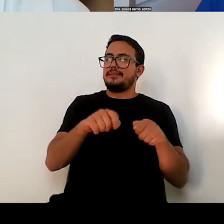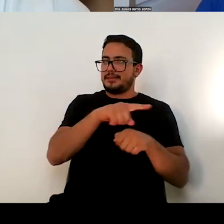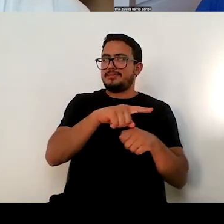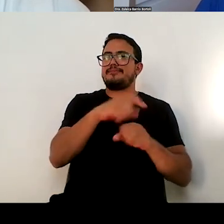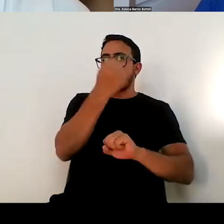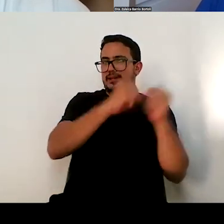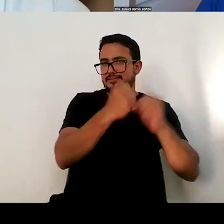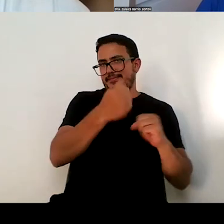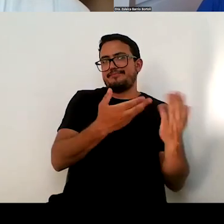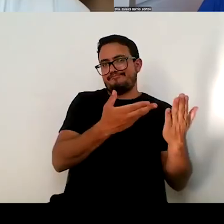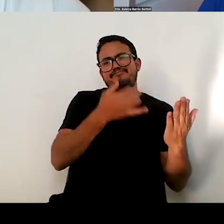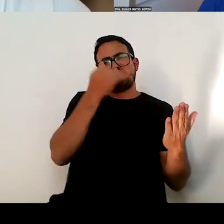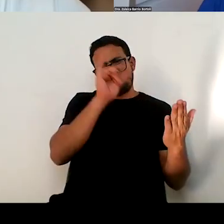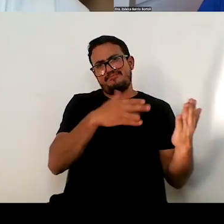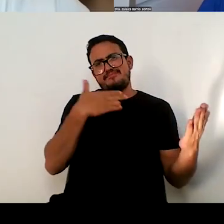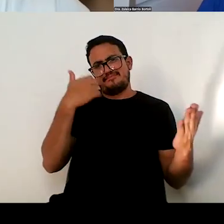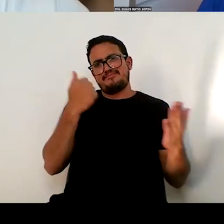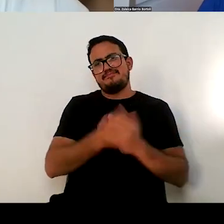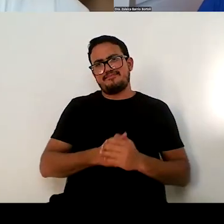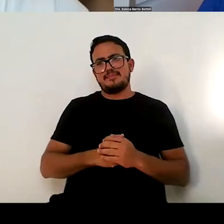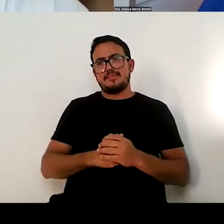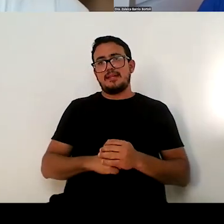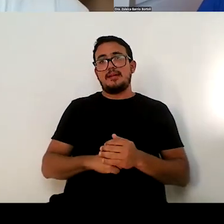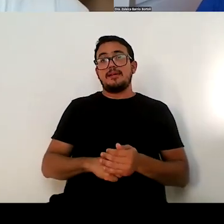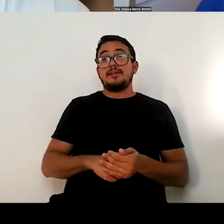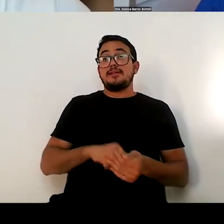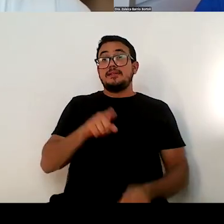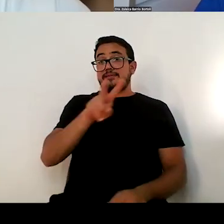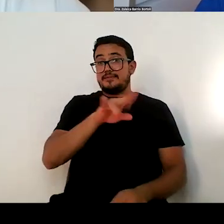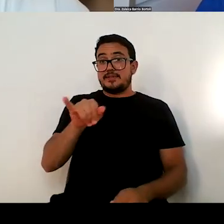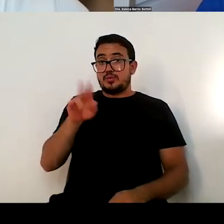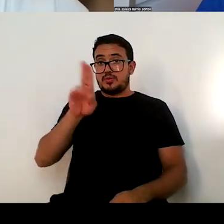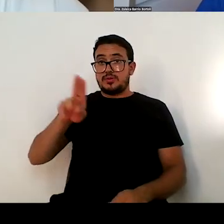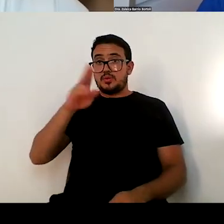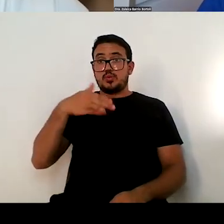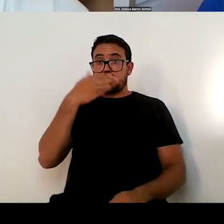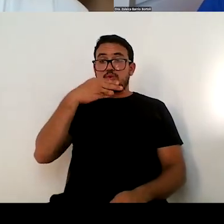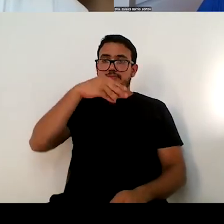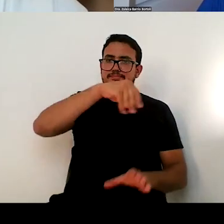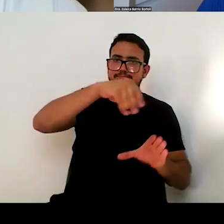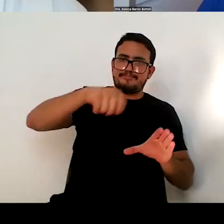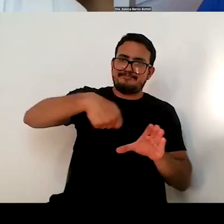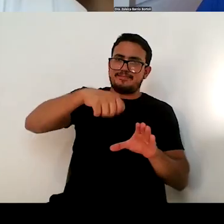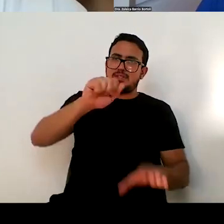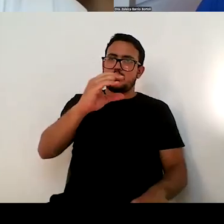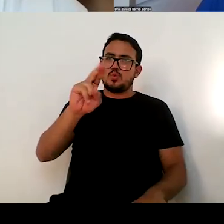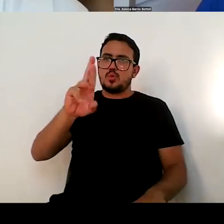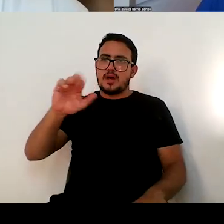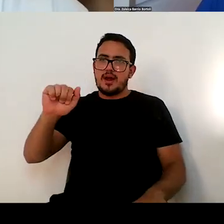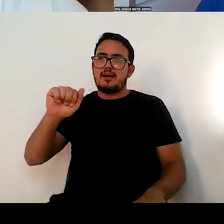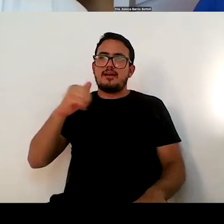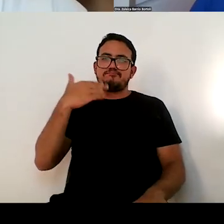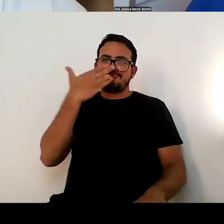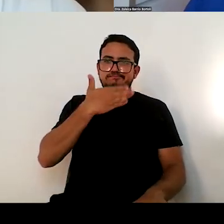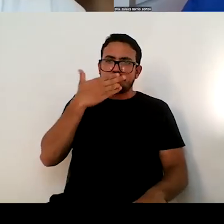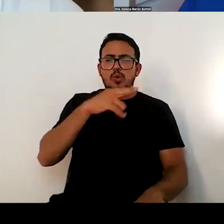adoçar, se for adoçar, usar um açúcar não tão é, industrializado, né? Pode usar um açúcar mais um